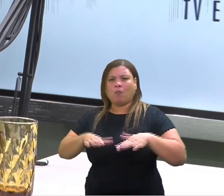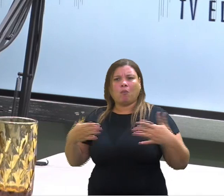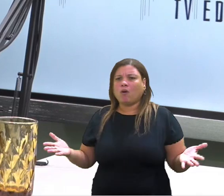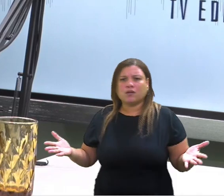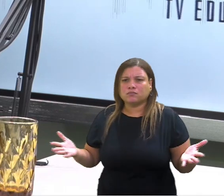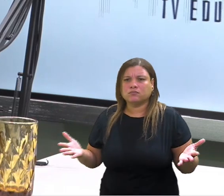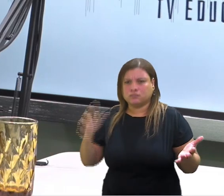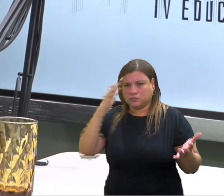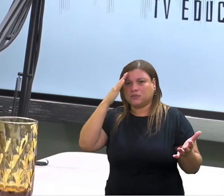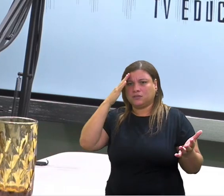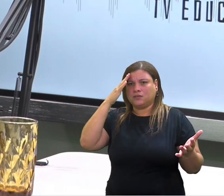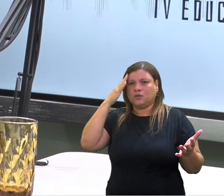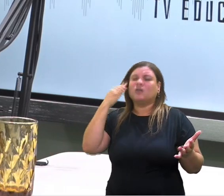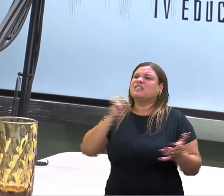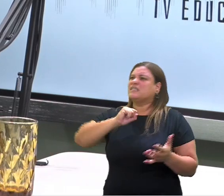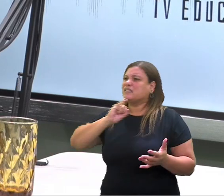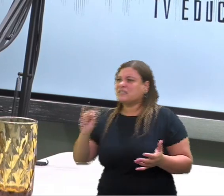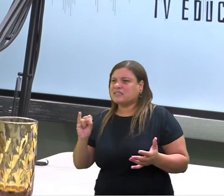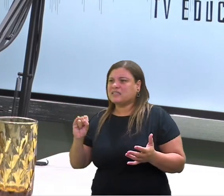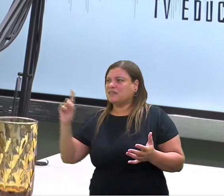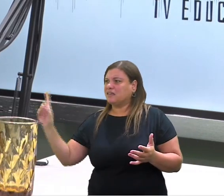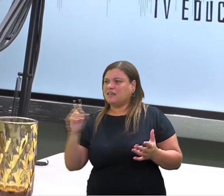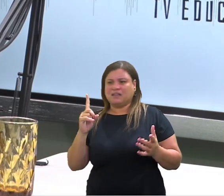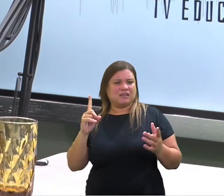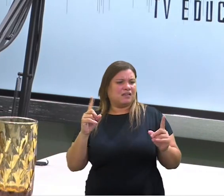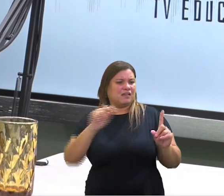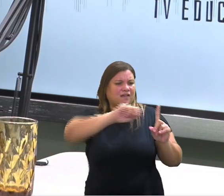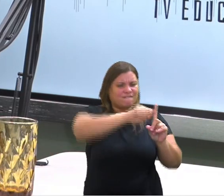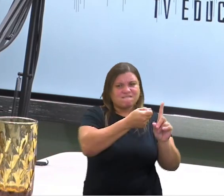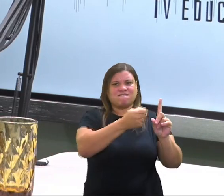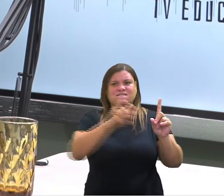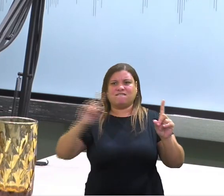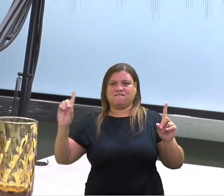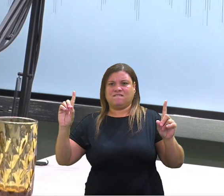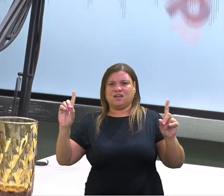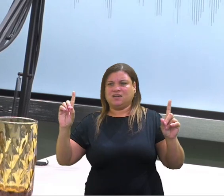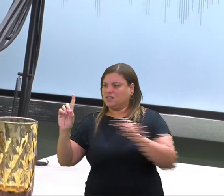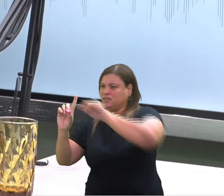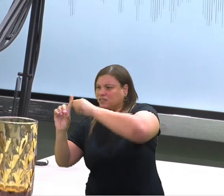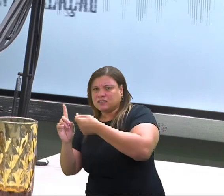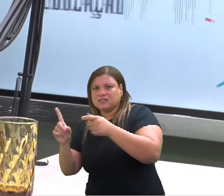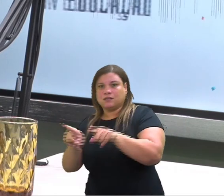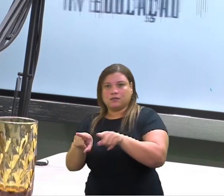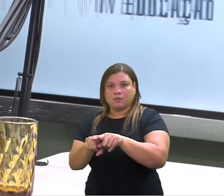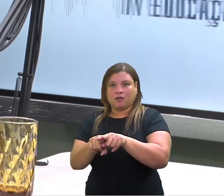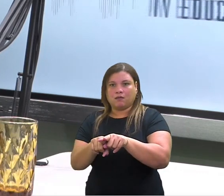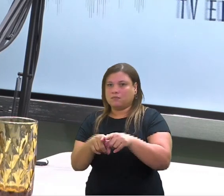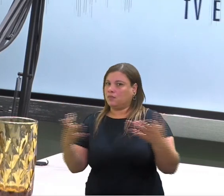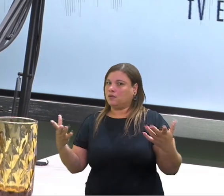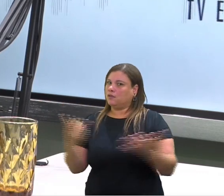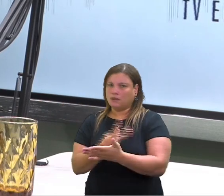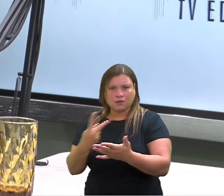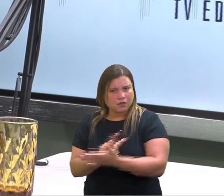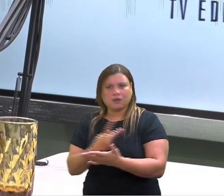a vida de outro aluno. A partir do momento que a gente conseguiu conter aquele aluno, acabou. Se o aluno já está contido, não há o que se falar em